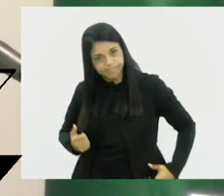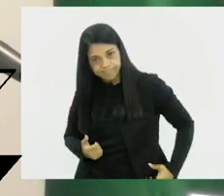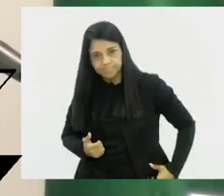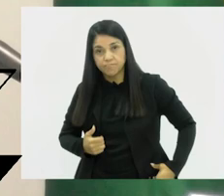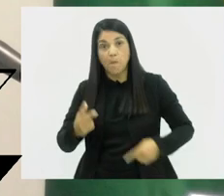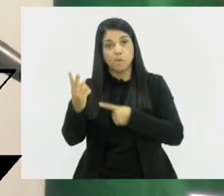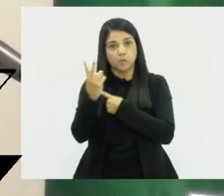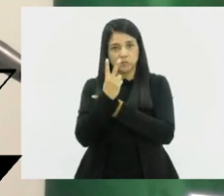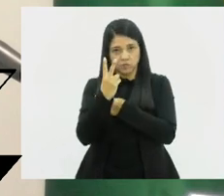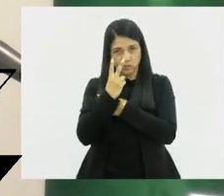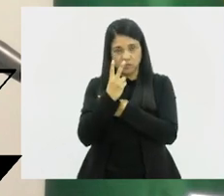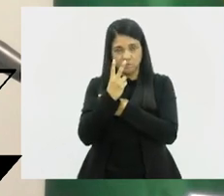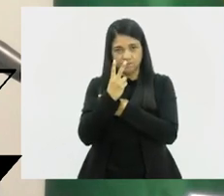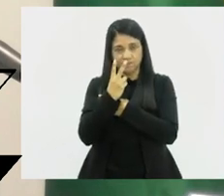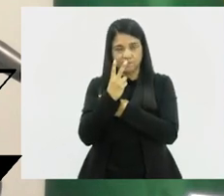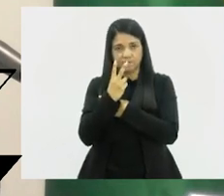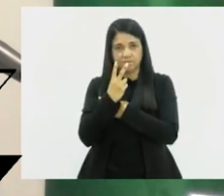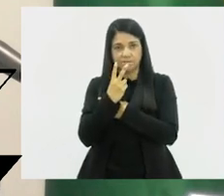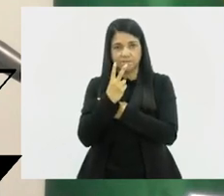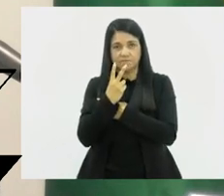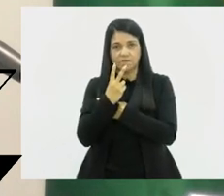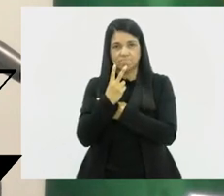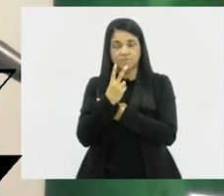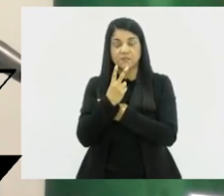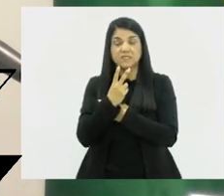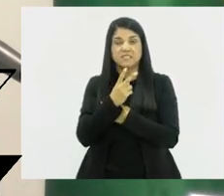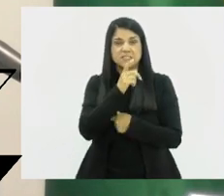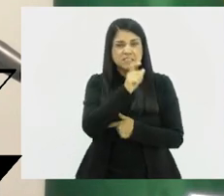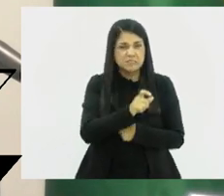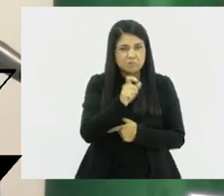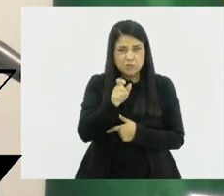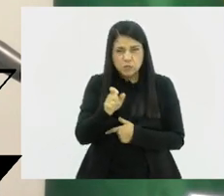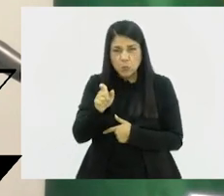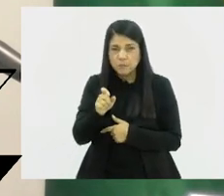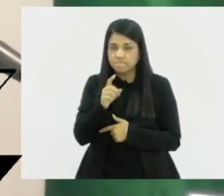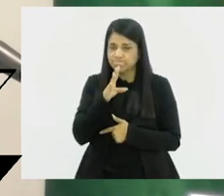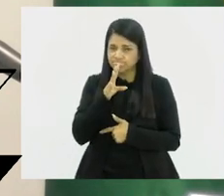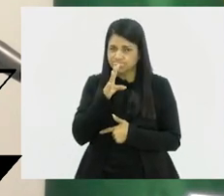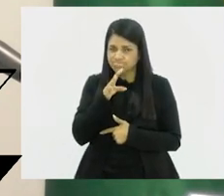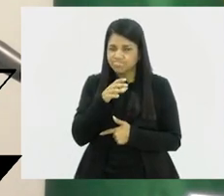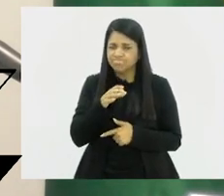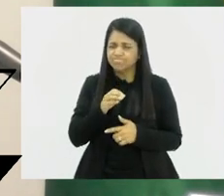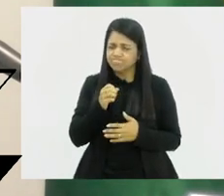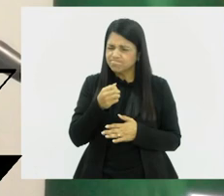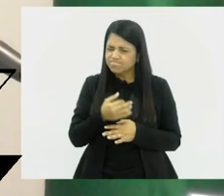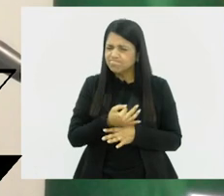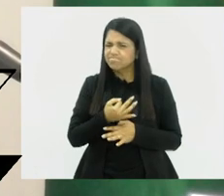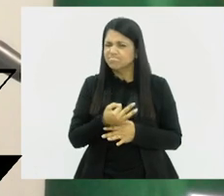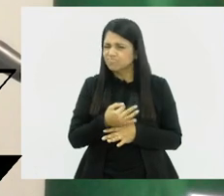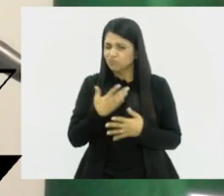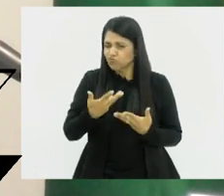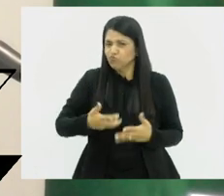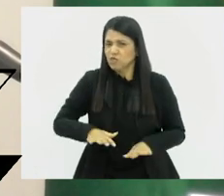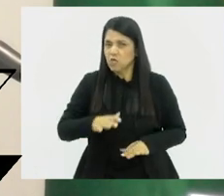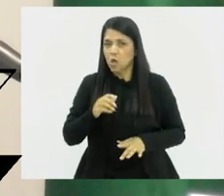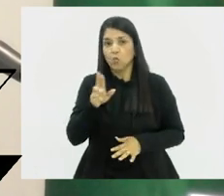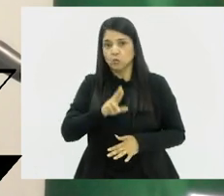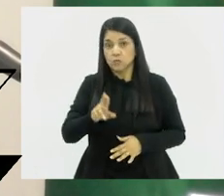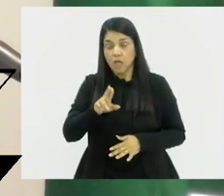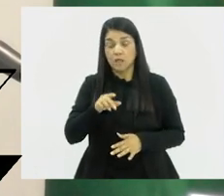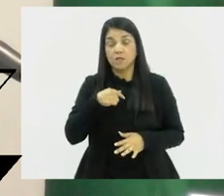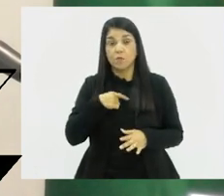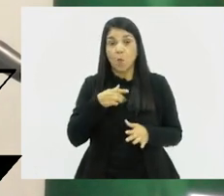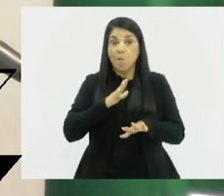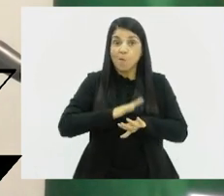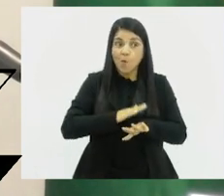E as pessoas, assim, resistiram muito a isso. Chegou um ponto que ela teve que aplicar a punidade para